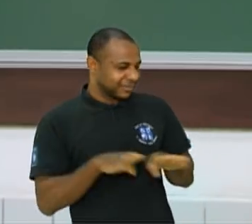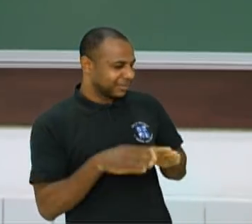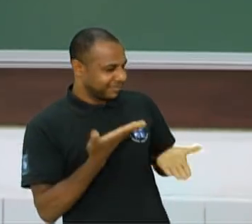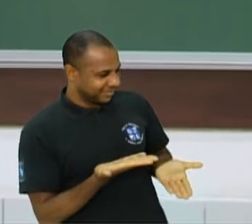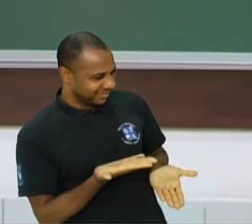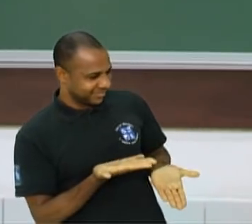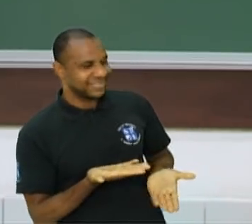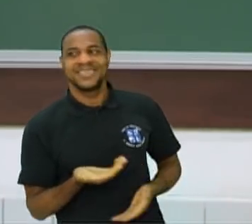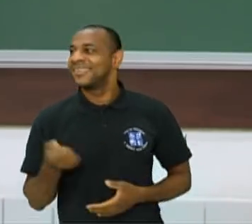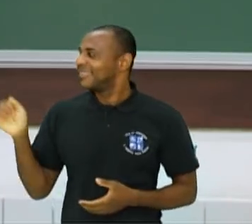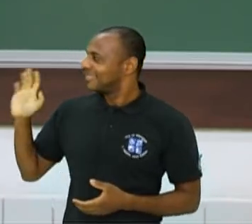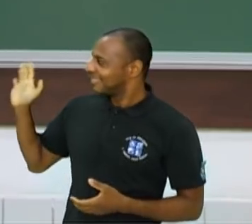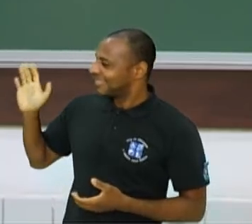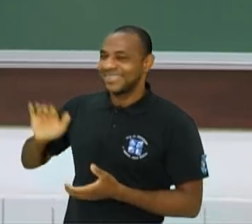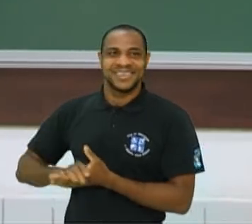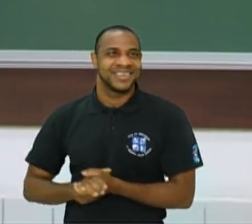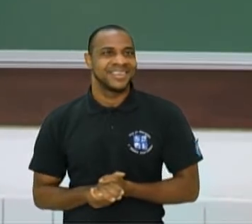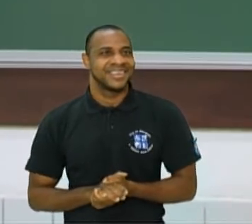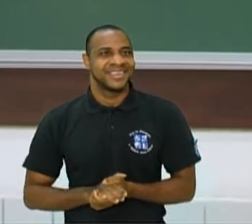Val? E